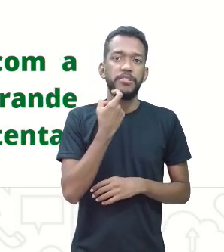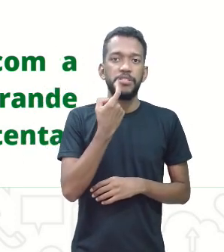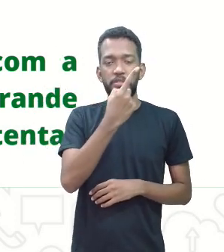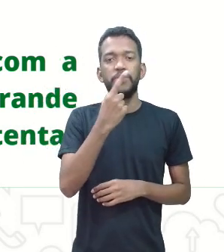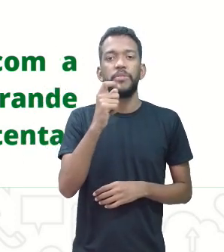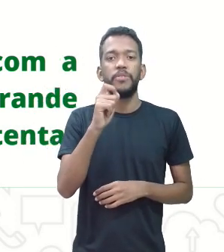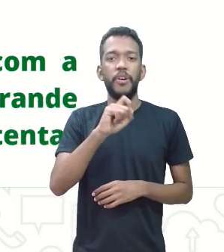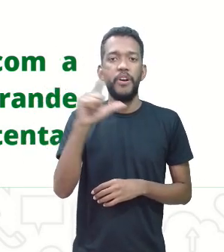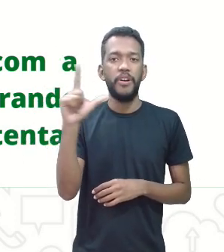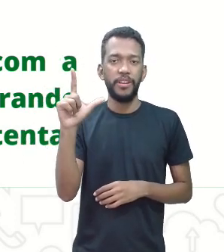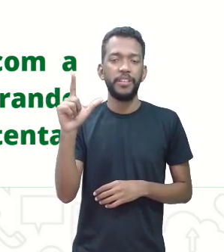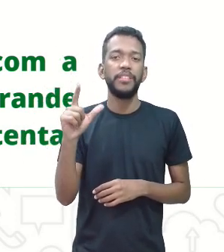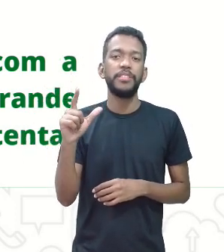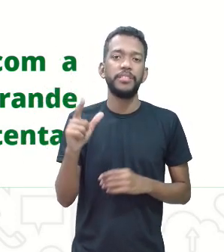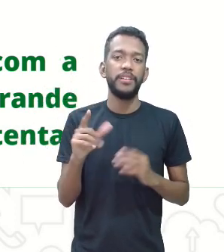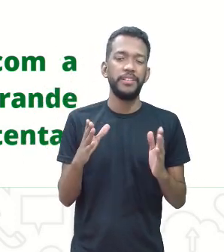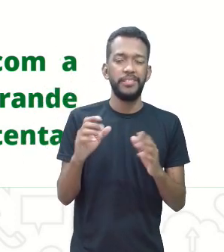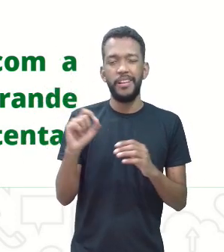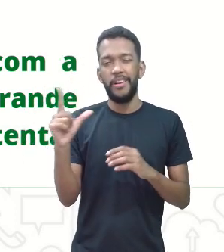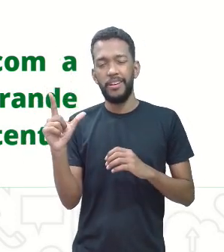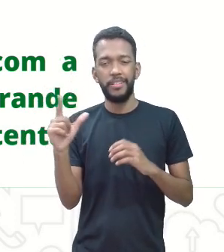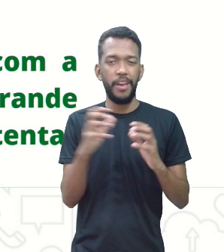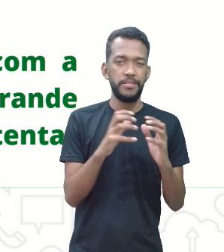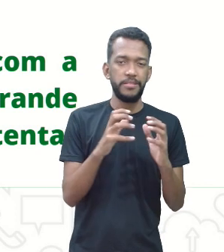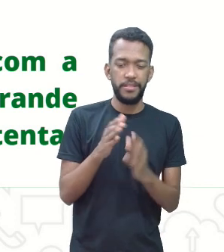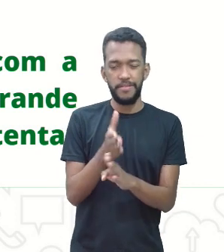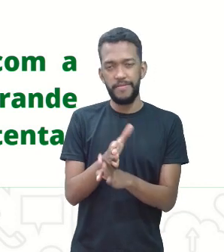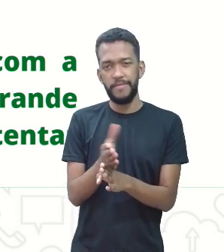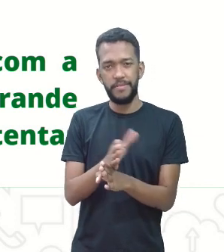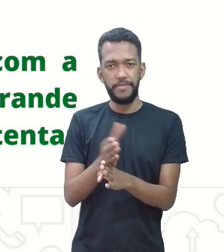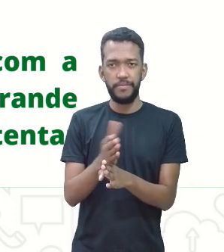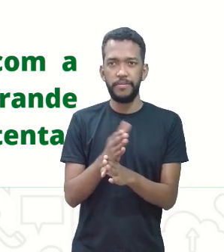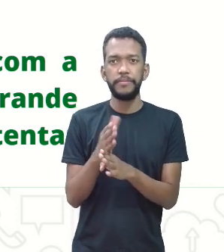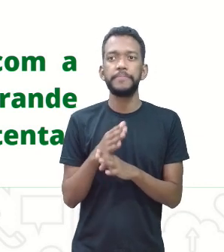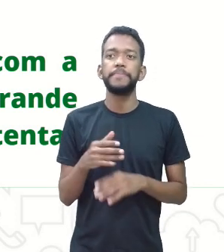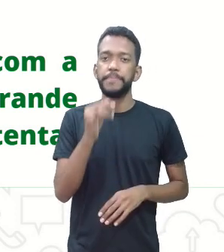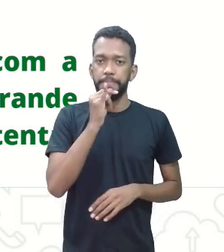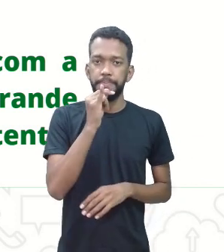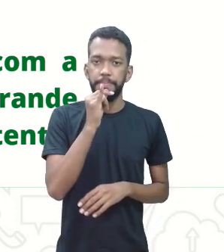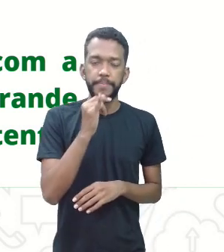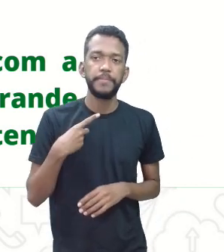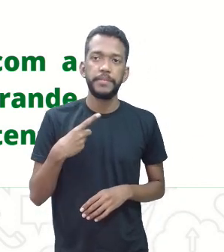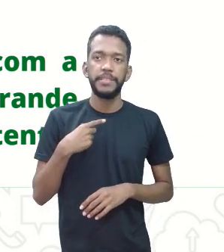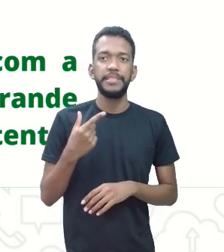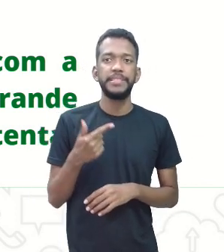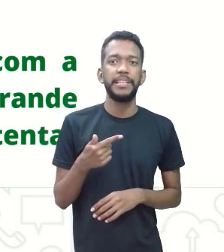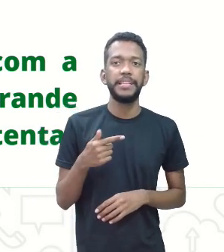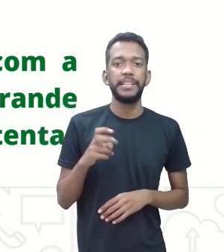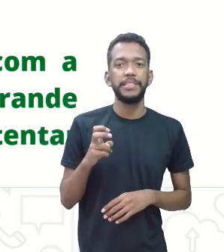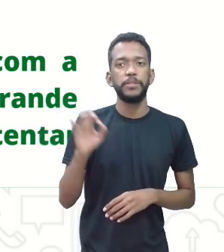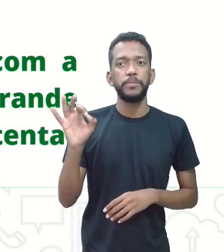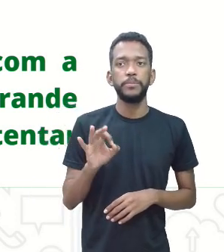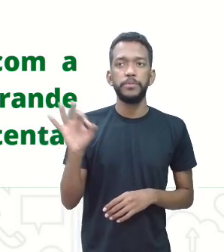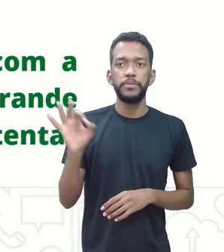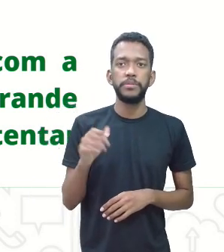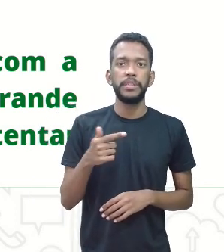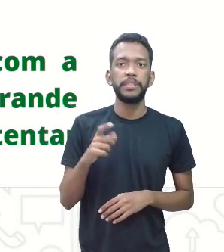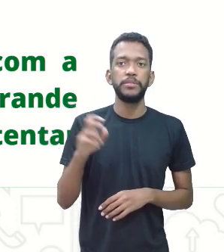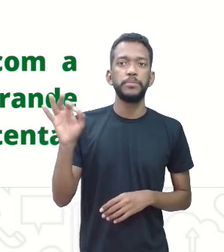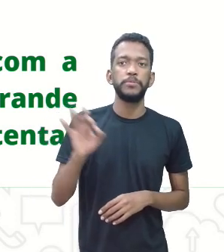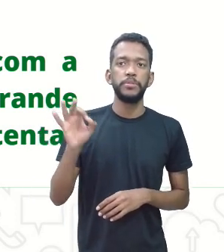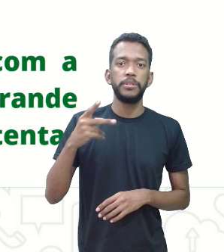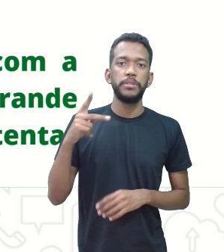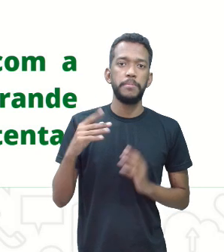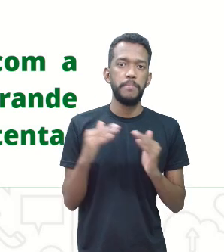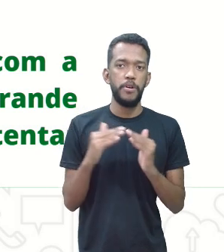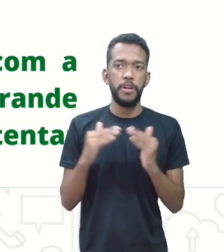faz quase divisa ali entre Recife e Olinda, por exemplo, ele tem 75% de